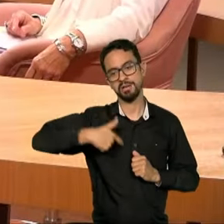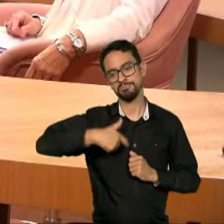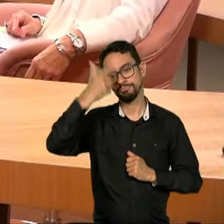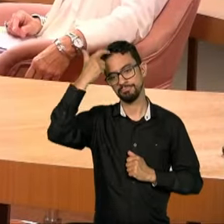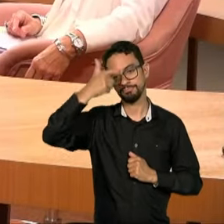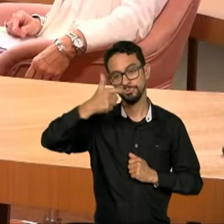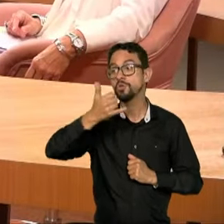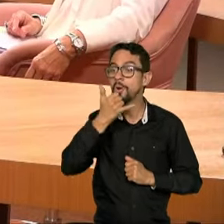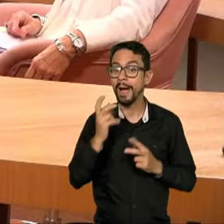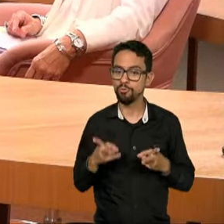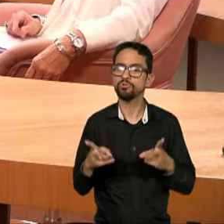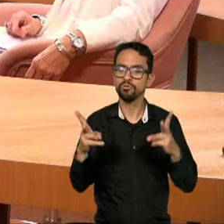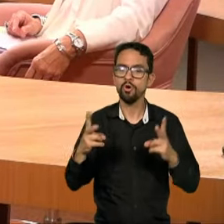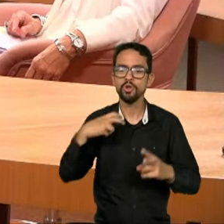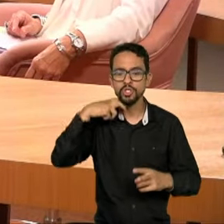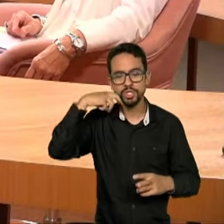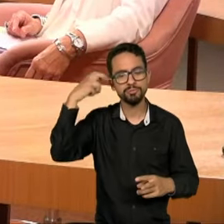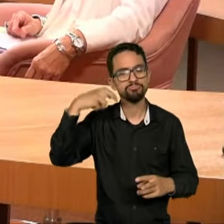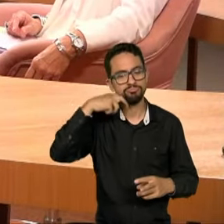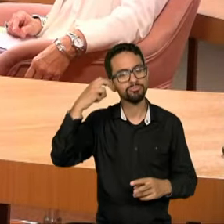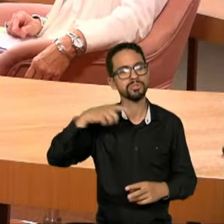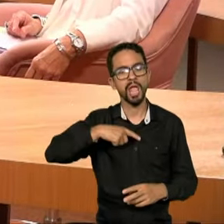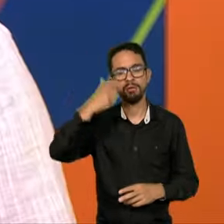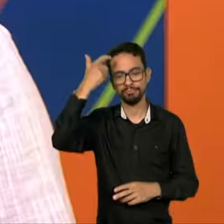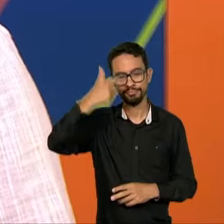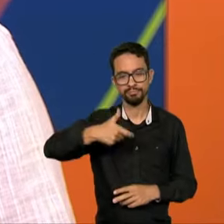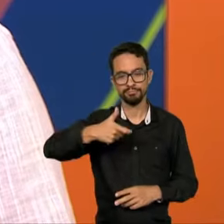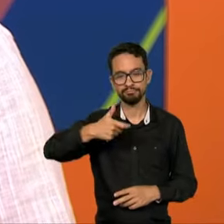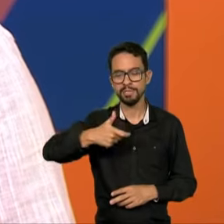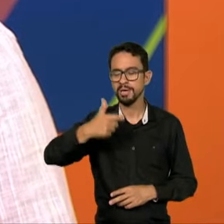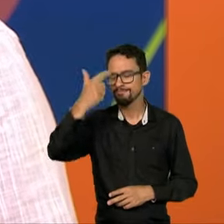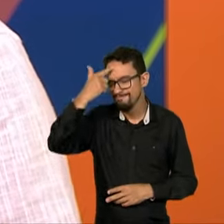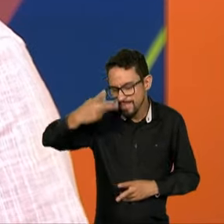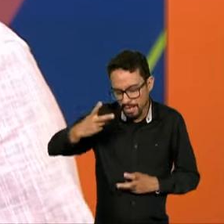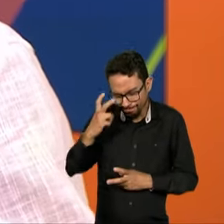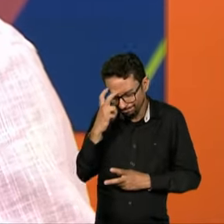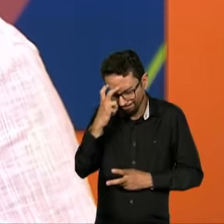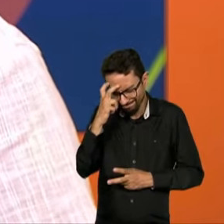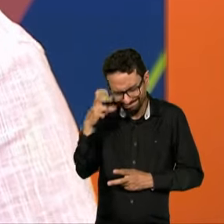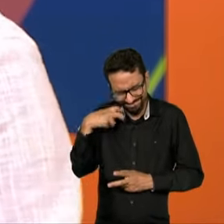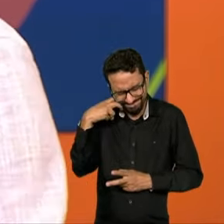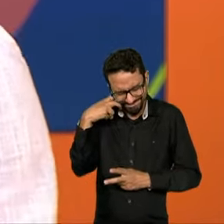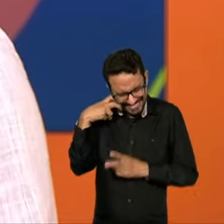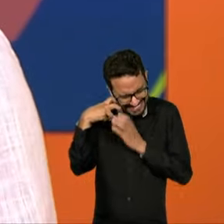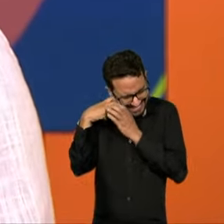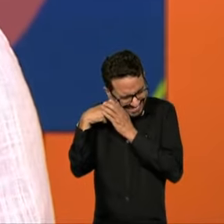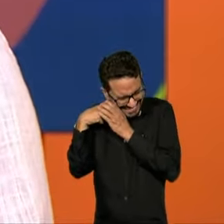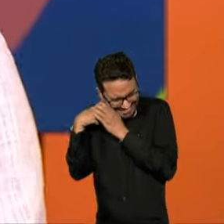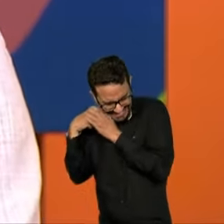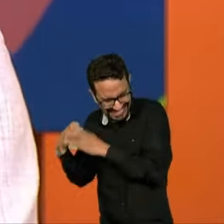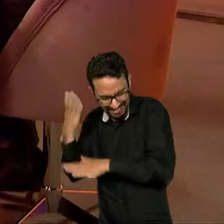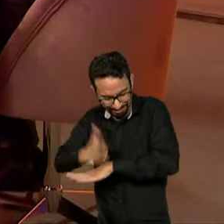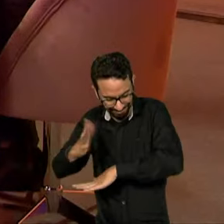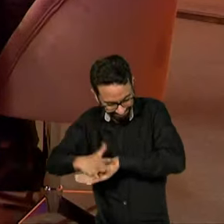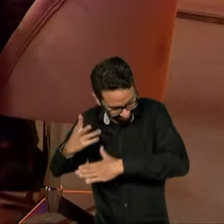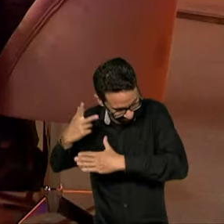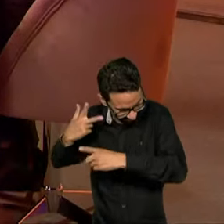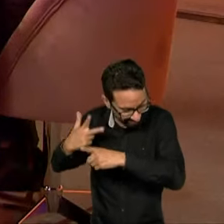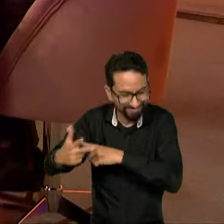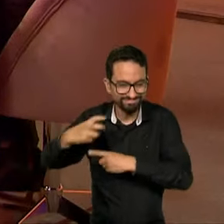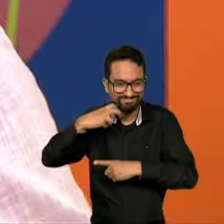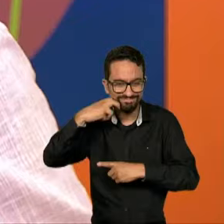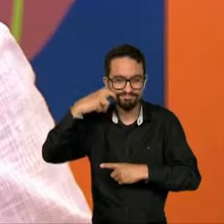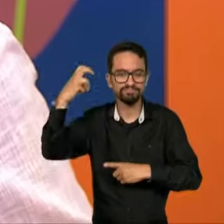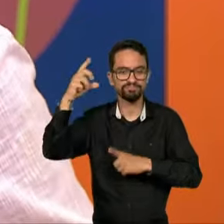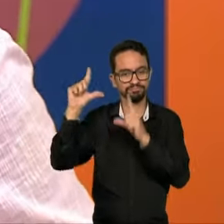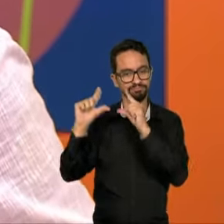sou tímido, mas eu entendi que eu tinha que vencer a timidez. Então, isso é um exercício. A gente está falando de fobia.